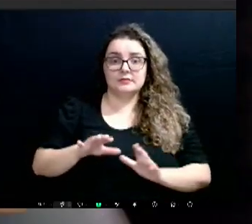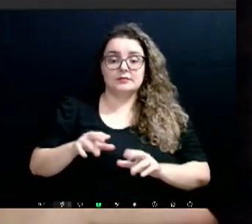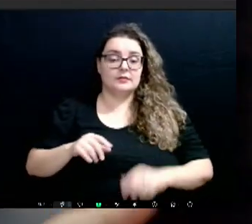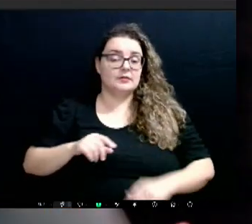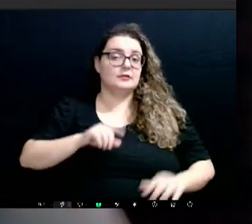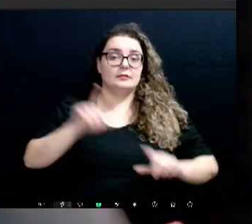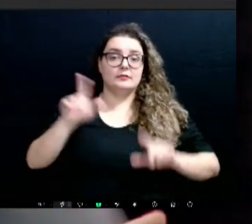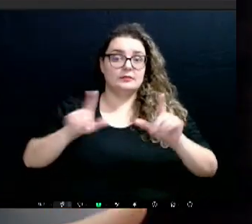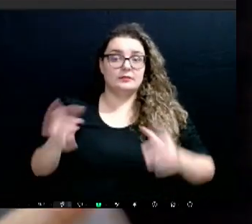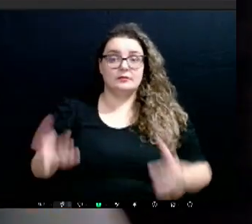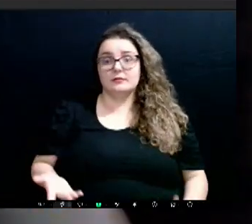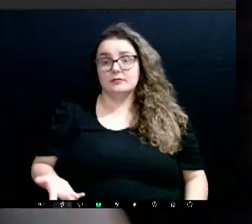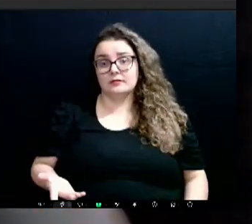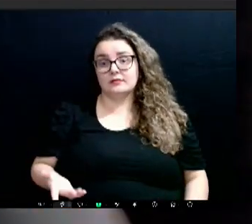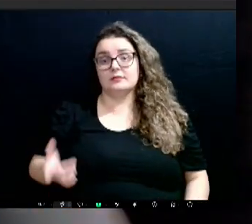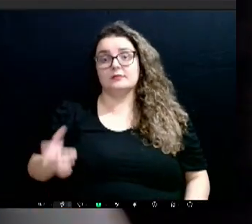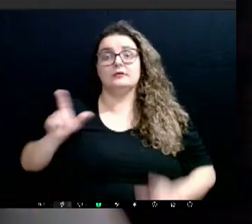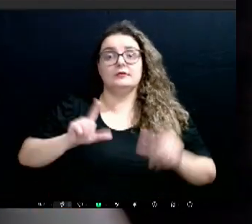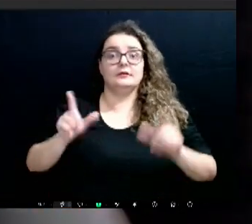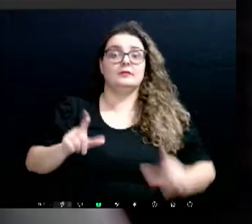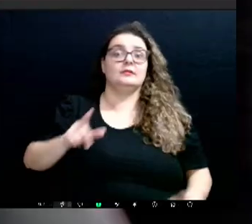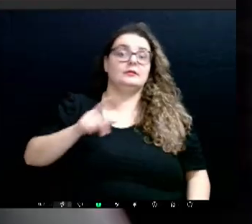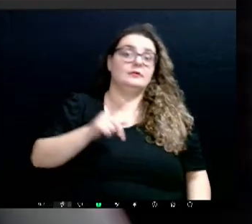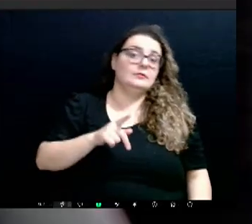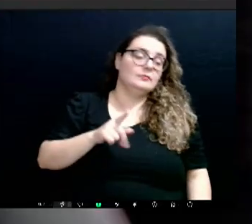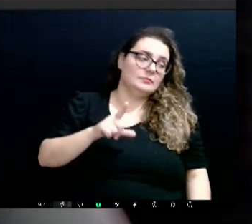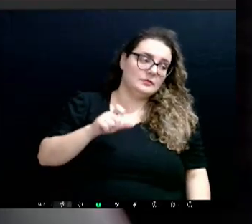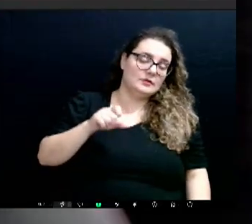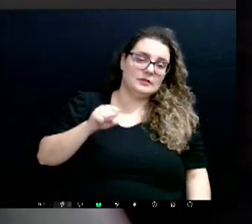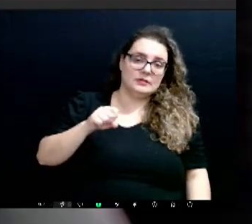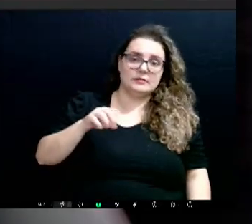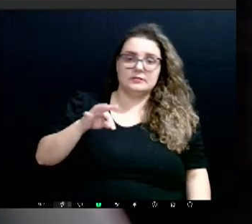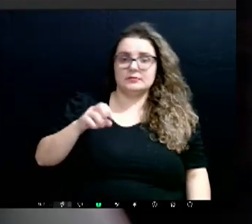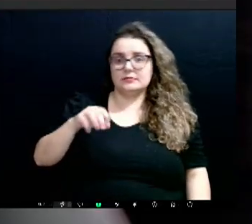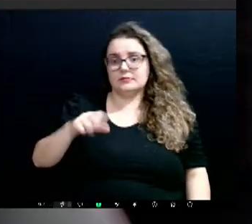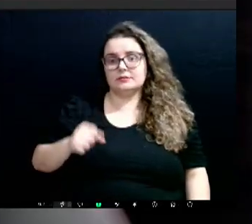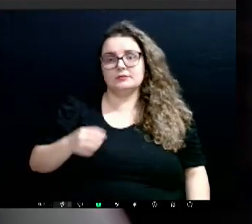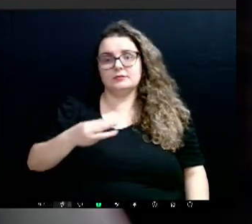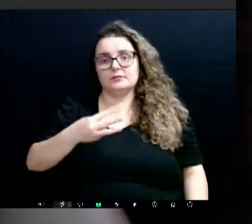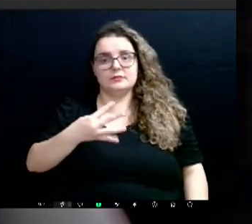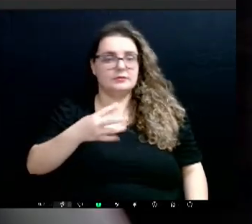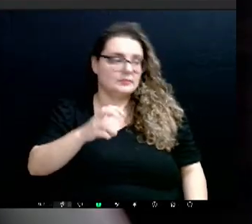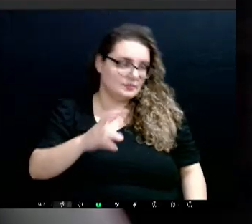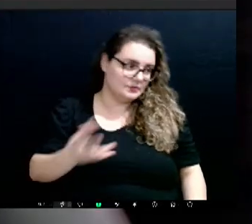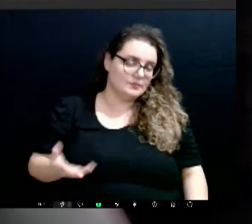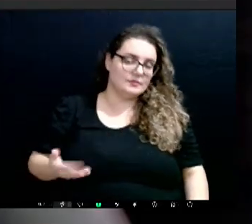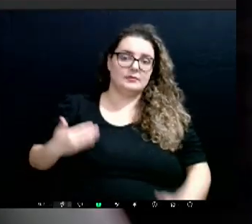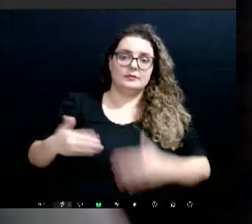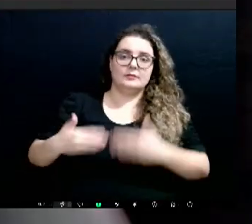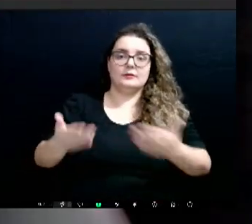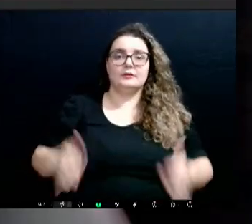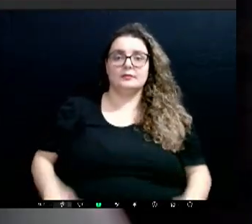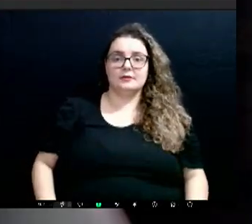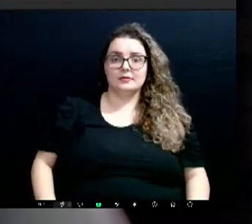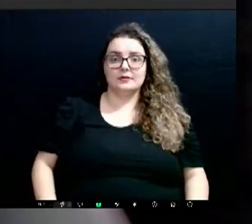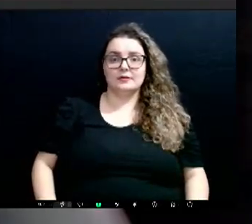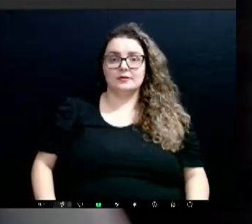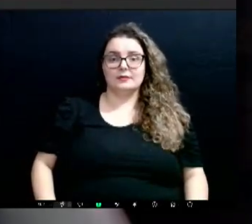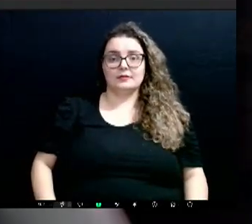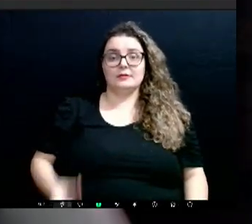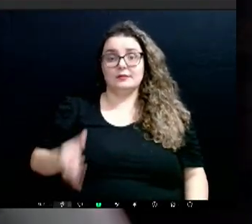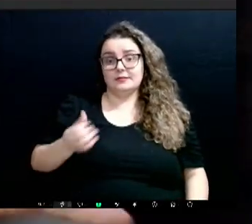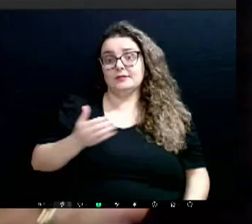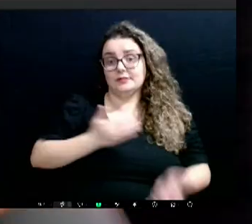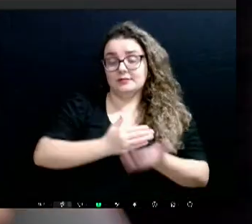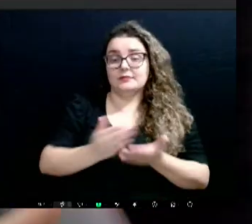TV logo tem PS também. E não se contenta, tem que ser o 3, o 4, o 5, né? Sim. Agora eu estamos entrando no 6. Então, ela sai